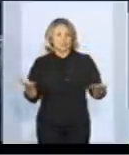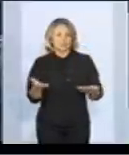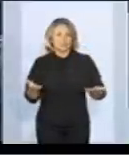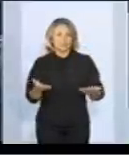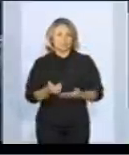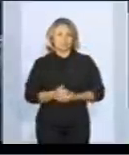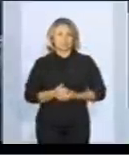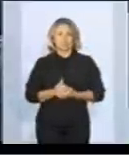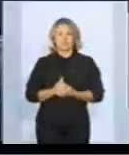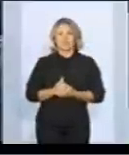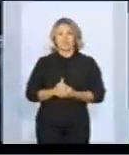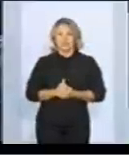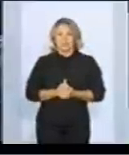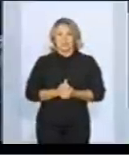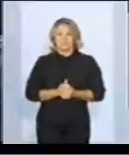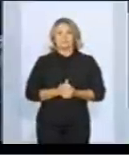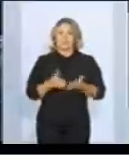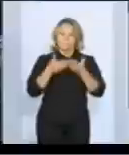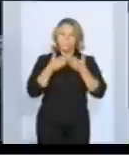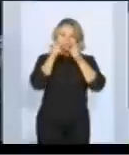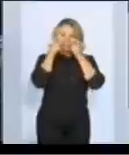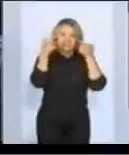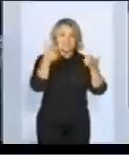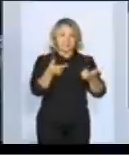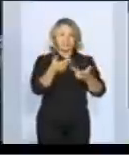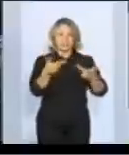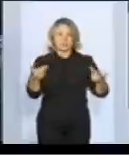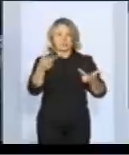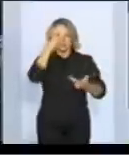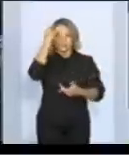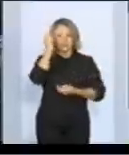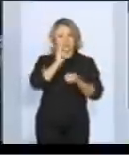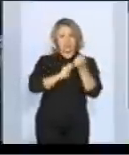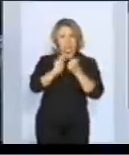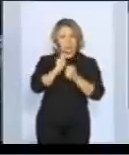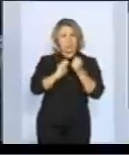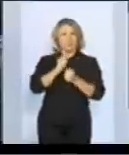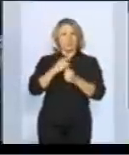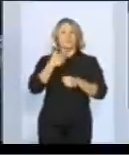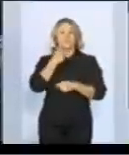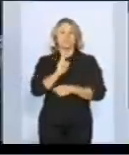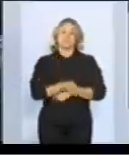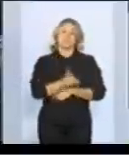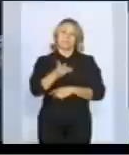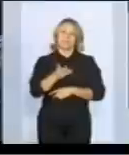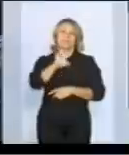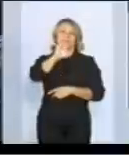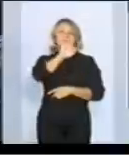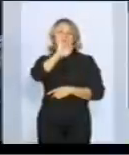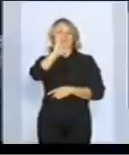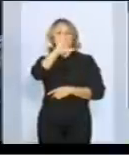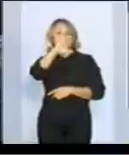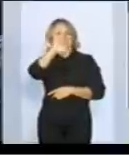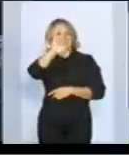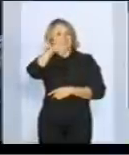aspectos, eu chamo a atenção para uma coisa que os economistas gostam muito de falar, eficiência. Eficiência não por si